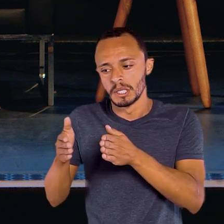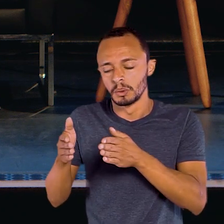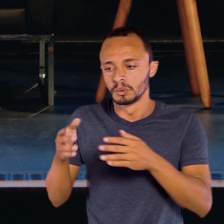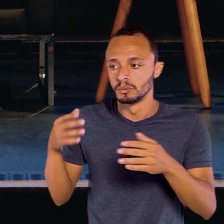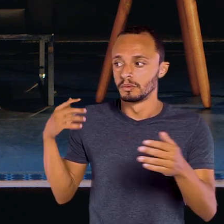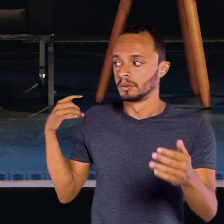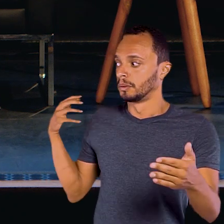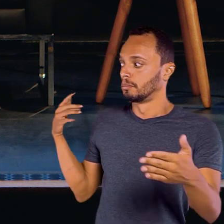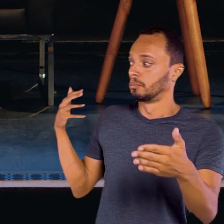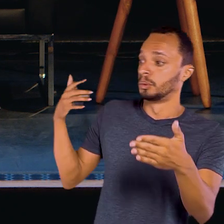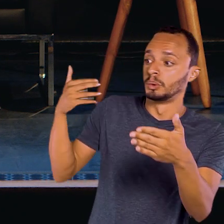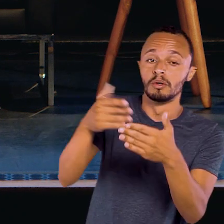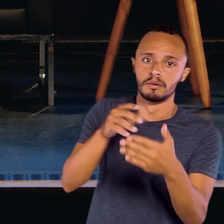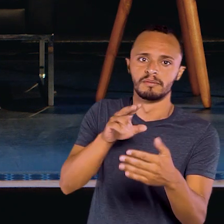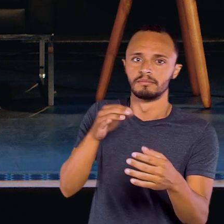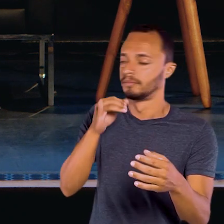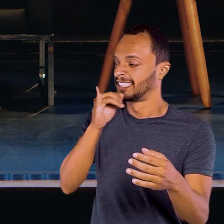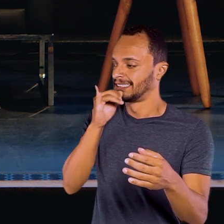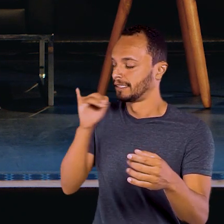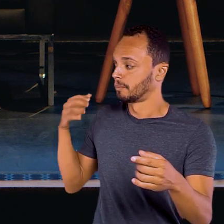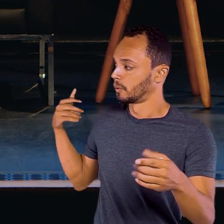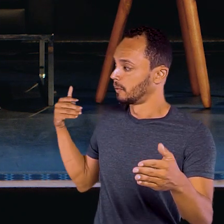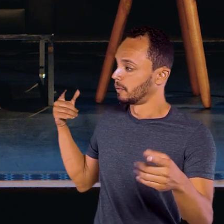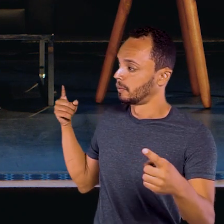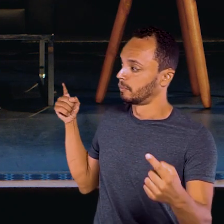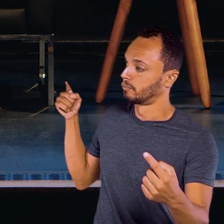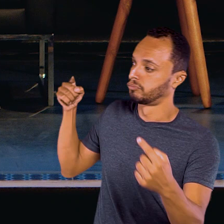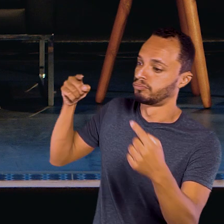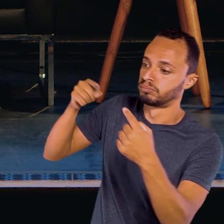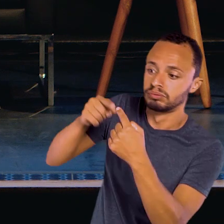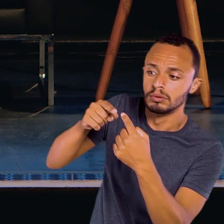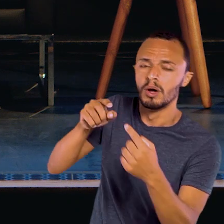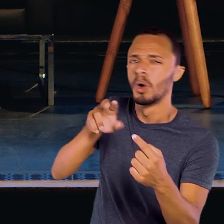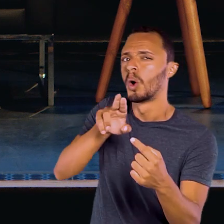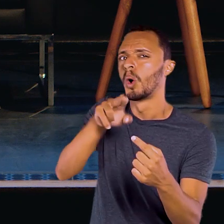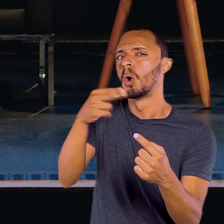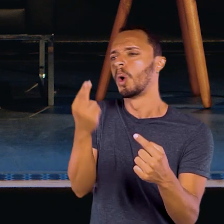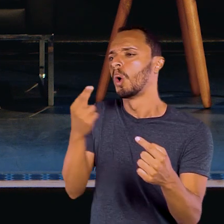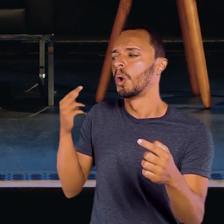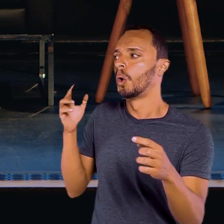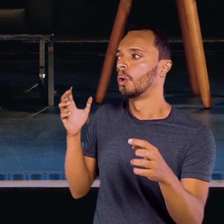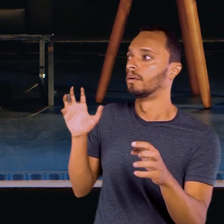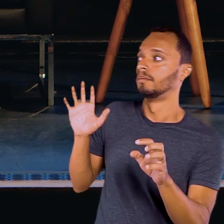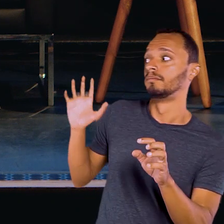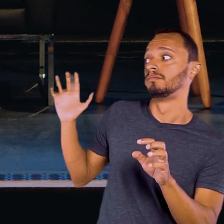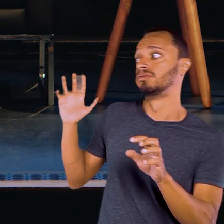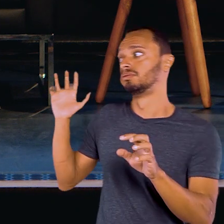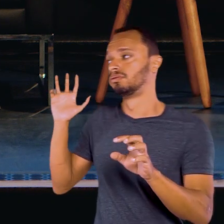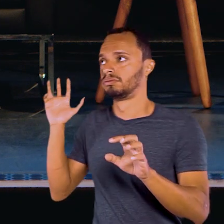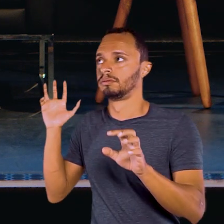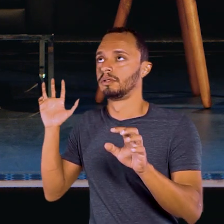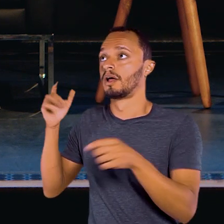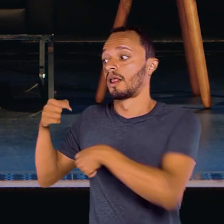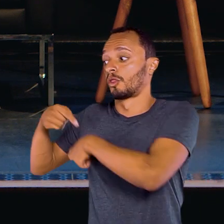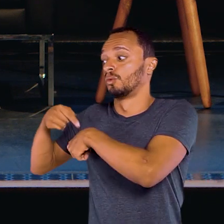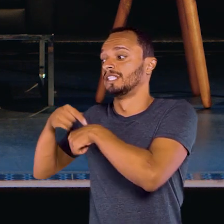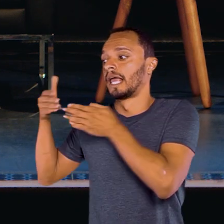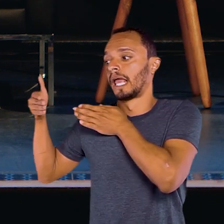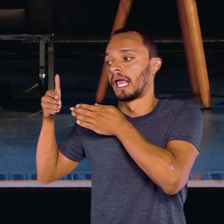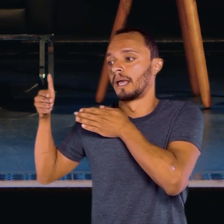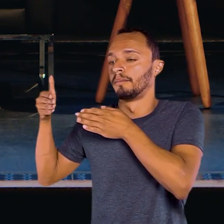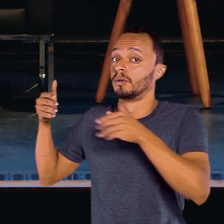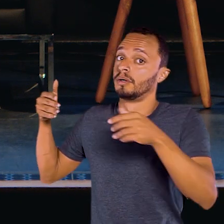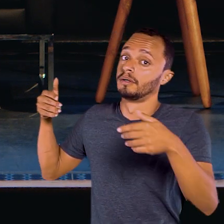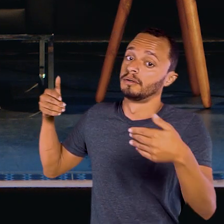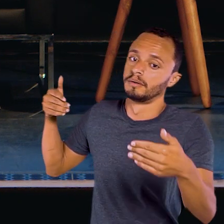coisa muito de cada um, né? Às vezes uma obra te chama porque você está vivendo um momento da sua vida que você quer,